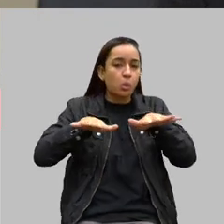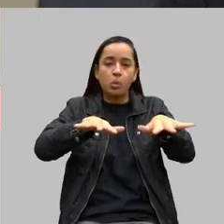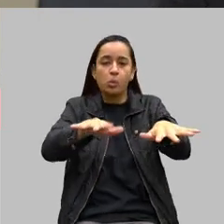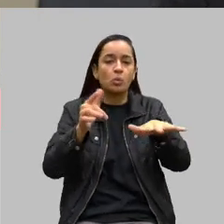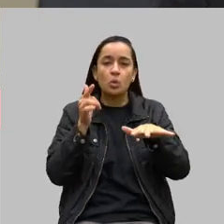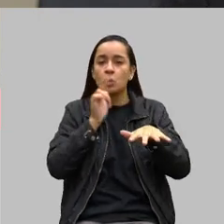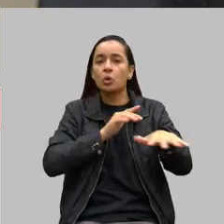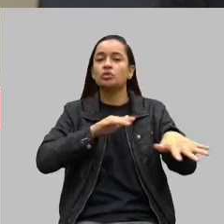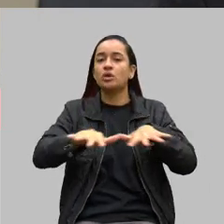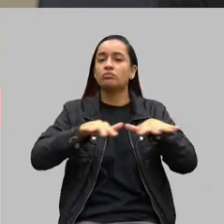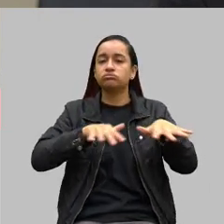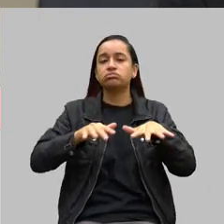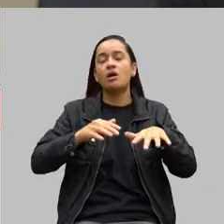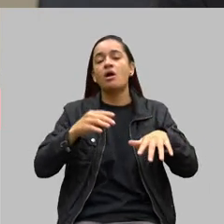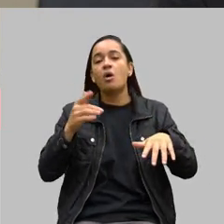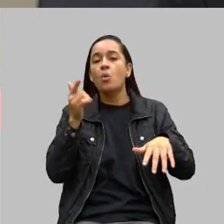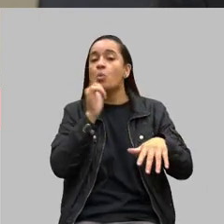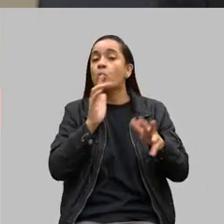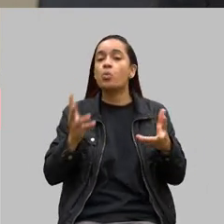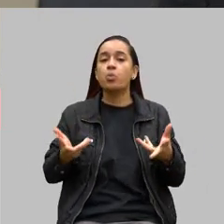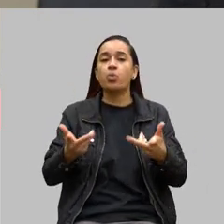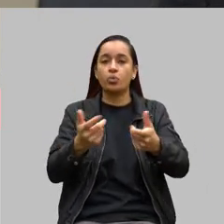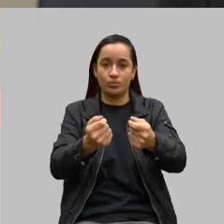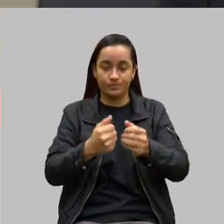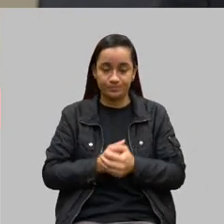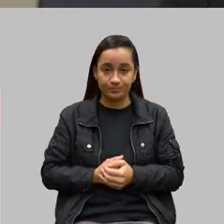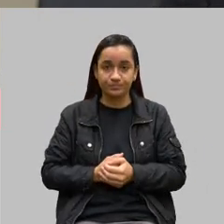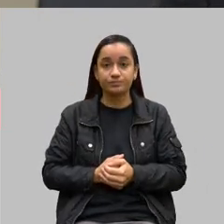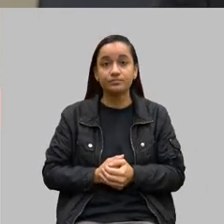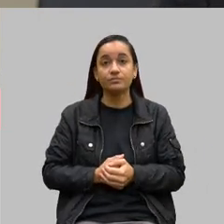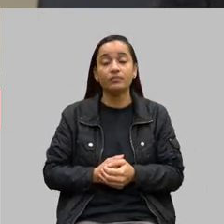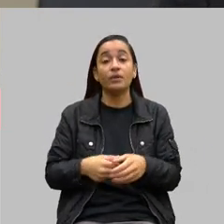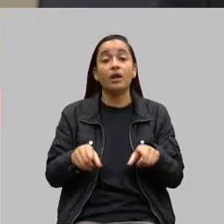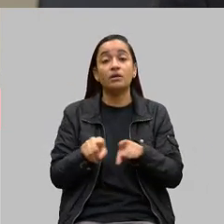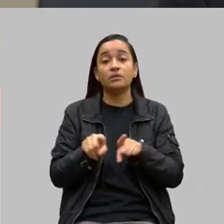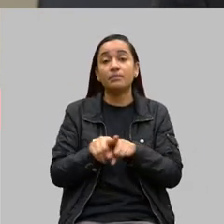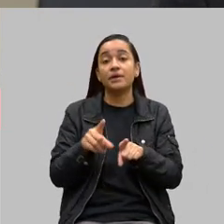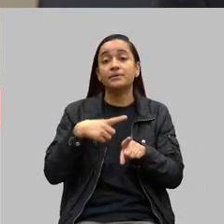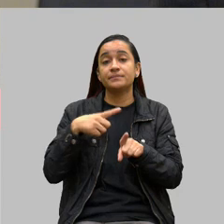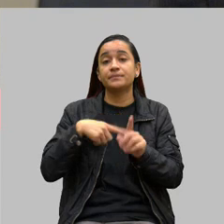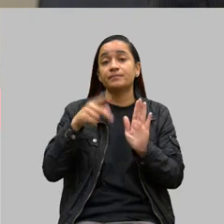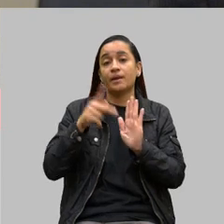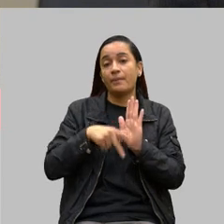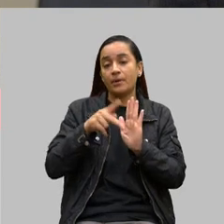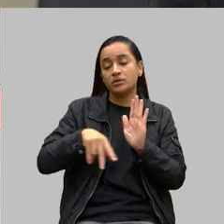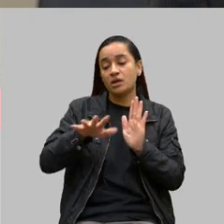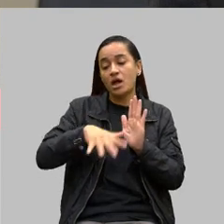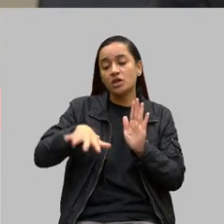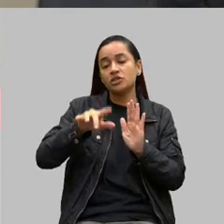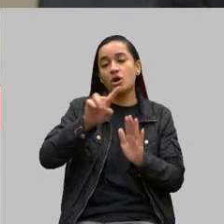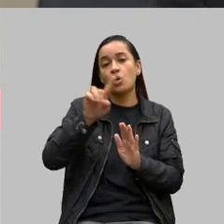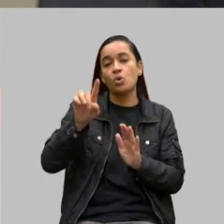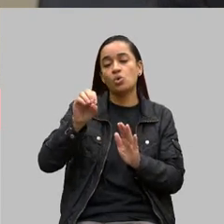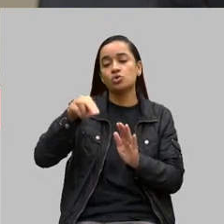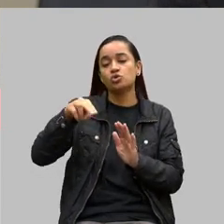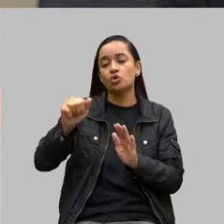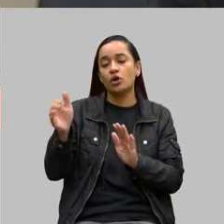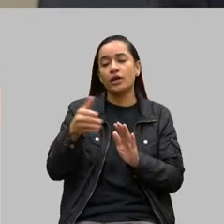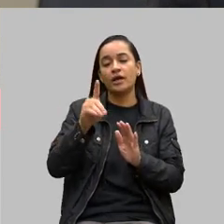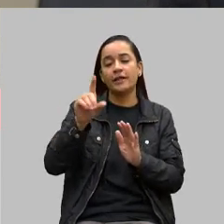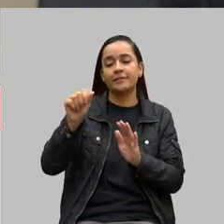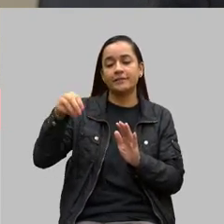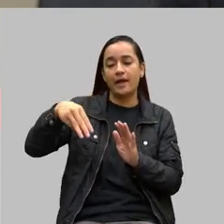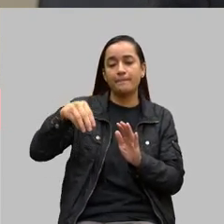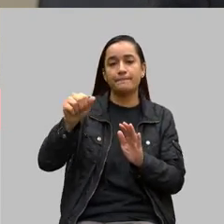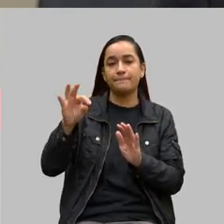pelo fluxo e a quantidade de veículos né E temos também projetos na região da Zona da Mata mineira né no Noroeste Mineiro